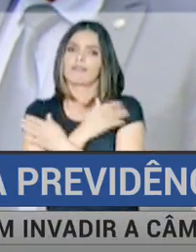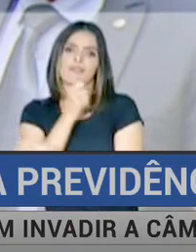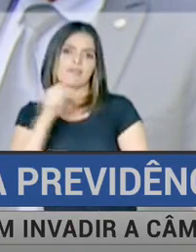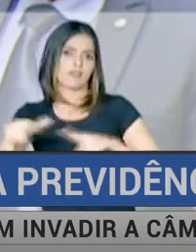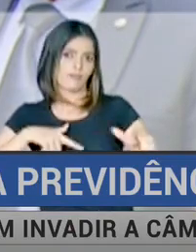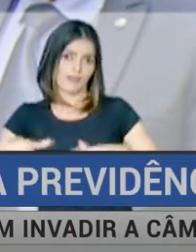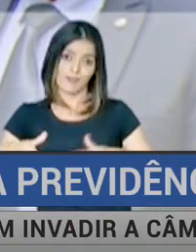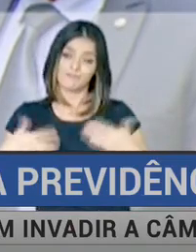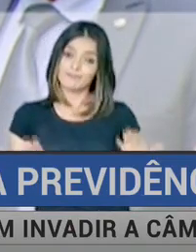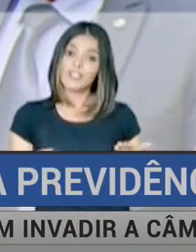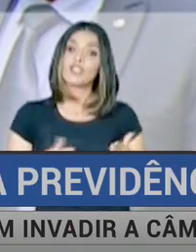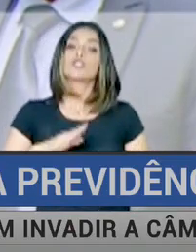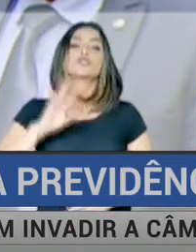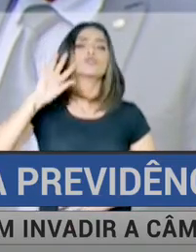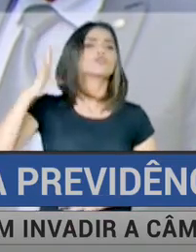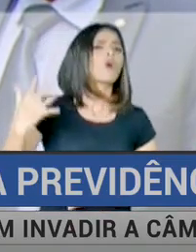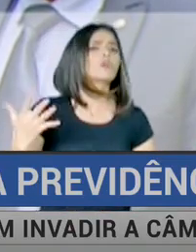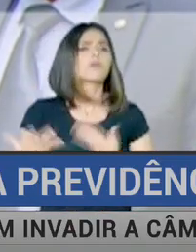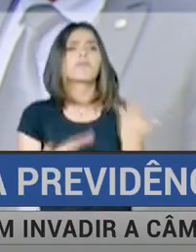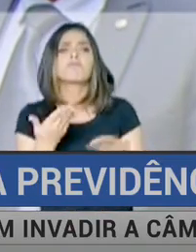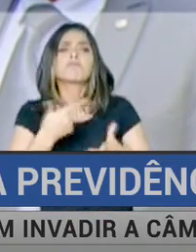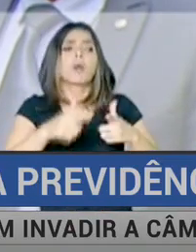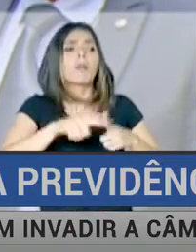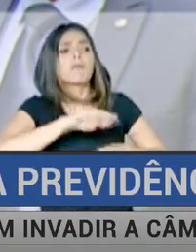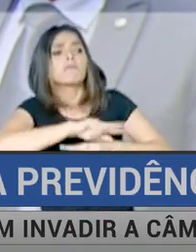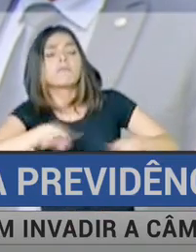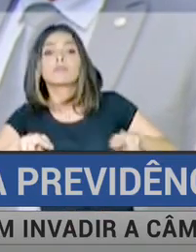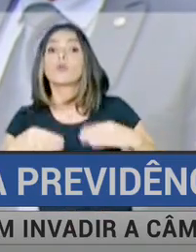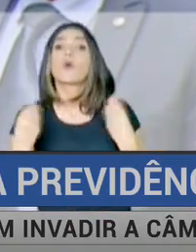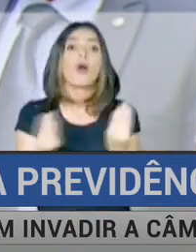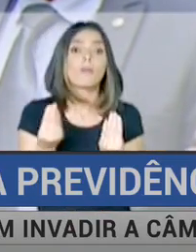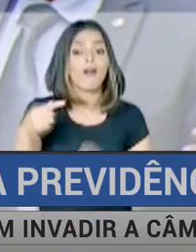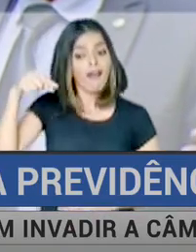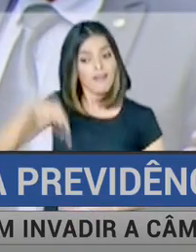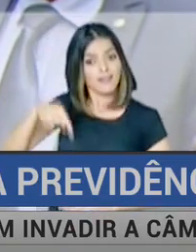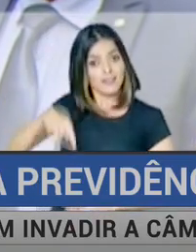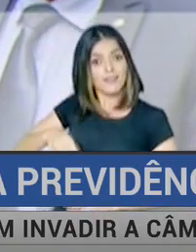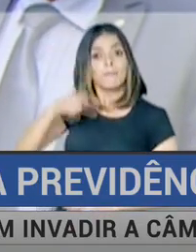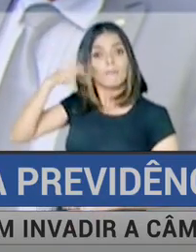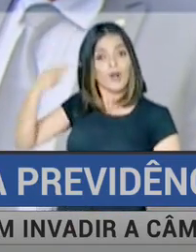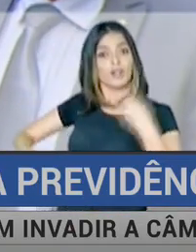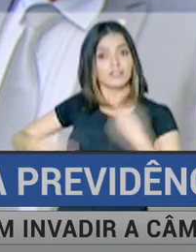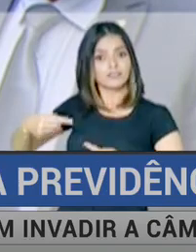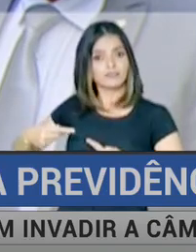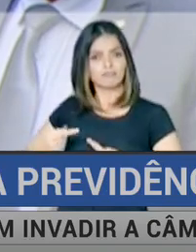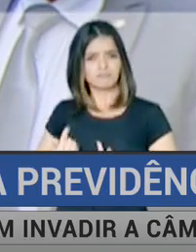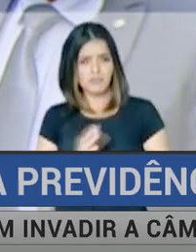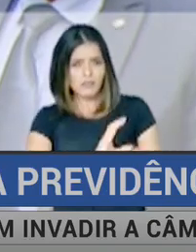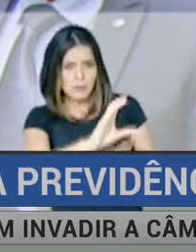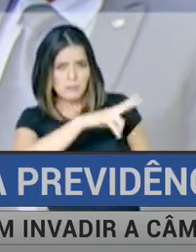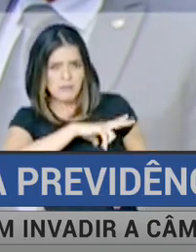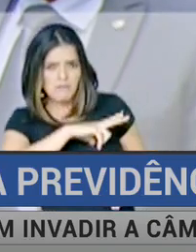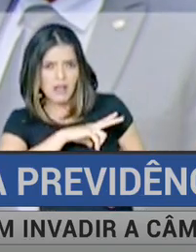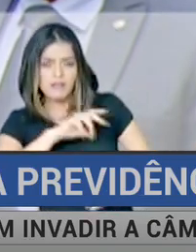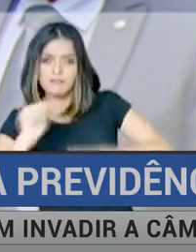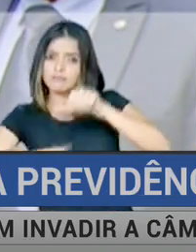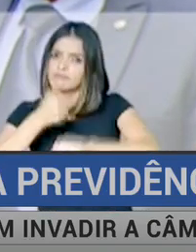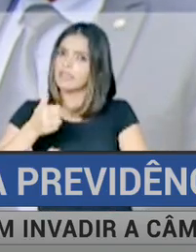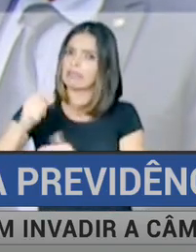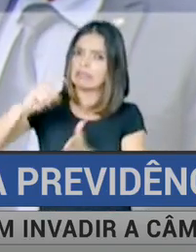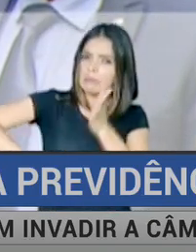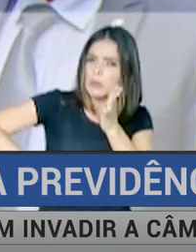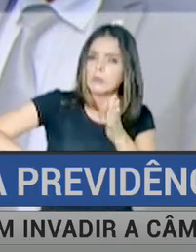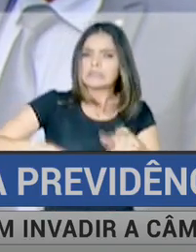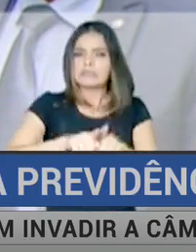passam pela política. E não haverá investimento privado com reforma tributária, com reforma